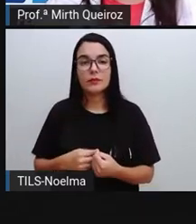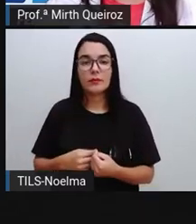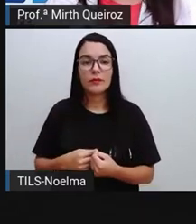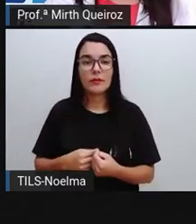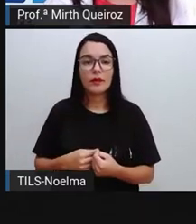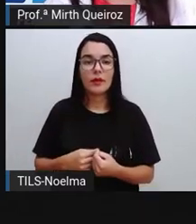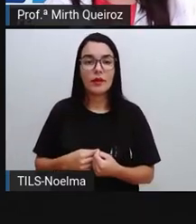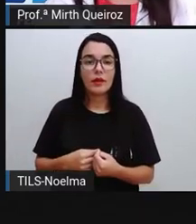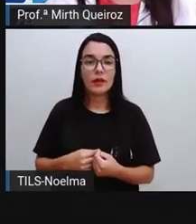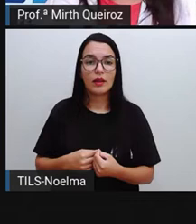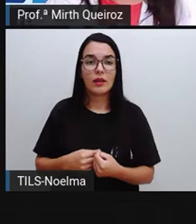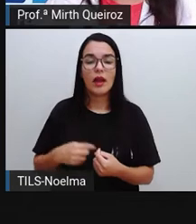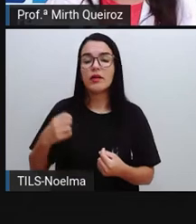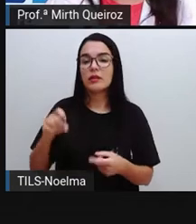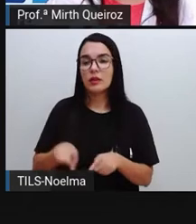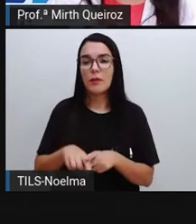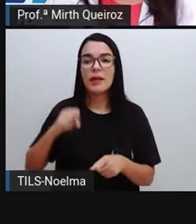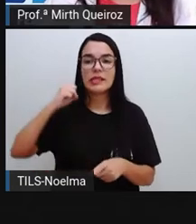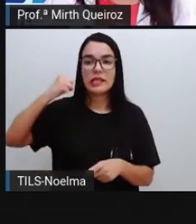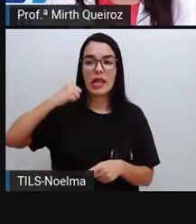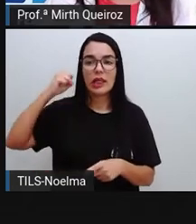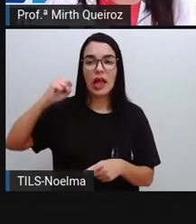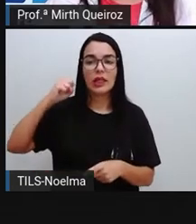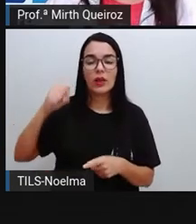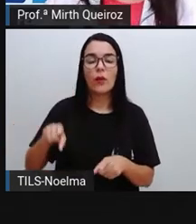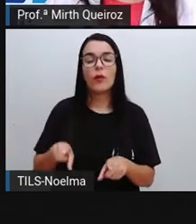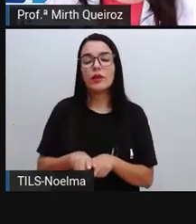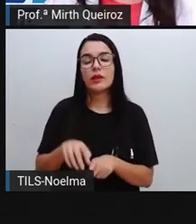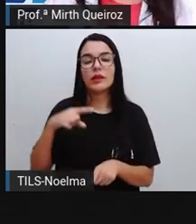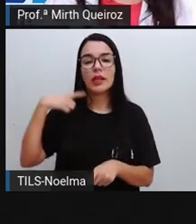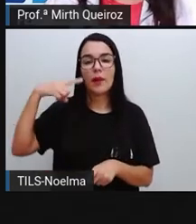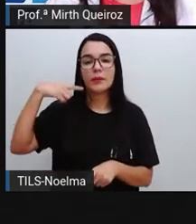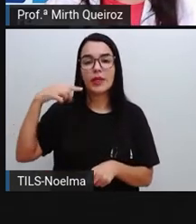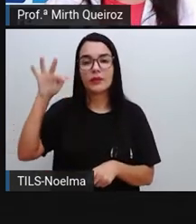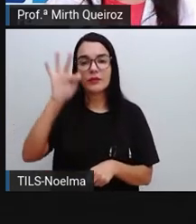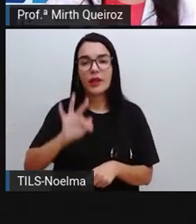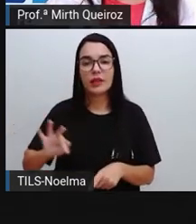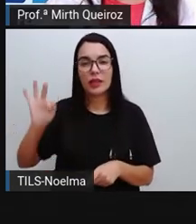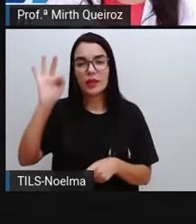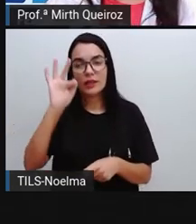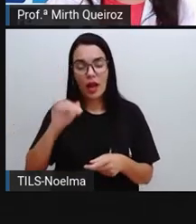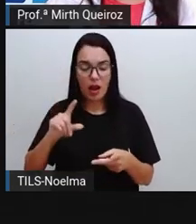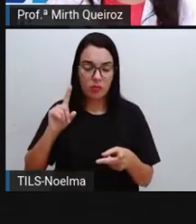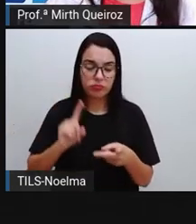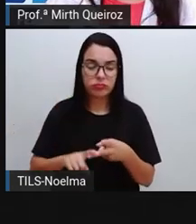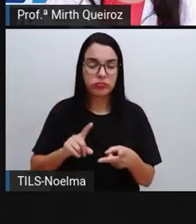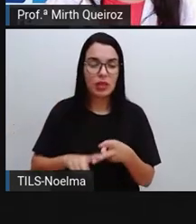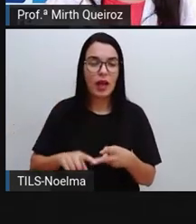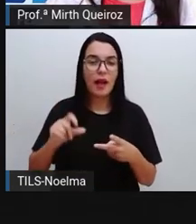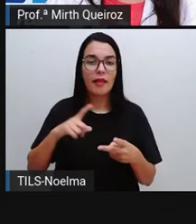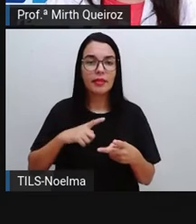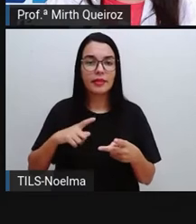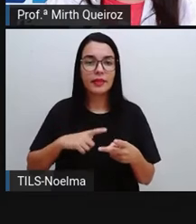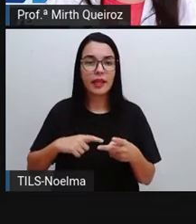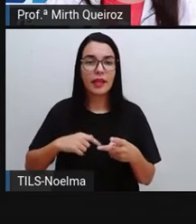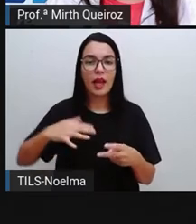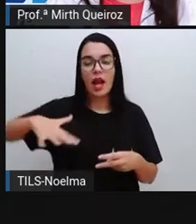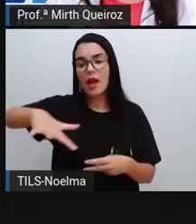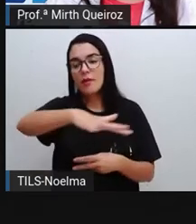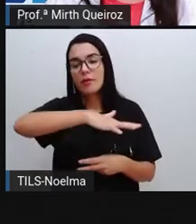Deputados, né? Nós temos a presença dos senadores, né? Os deputados federais, os senadores. Nós temos também, em nível